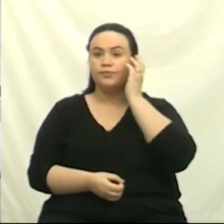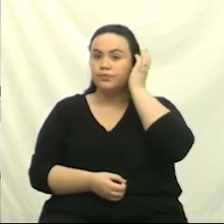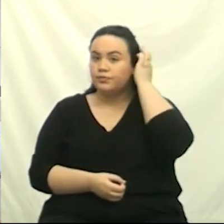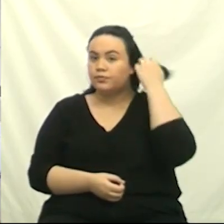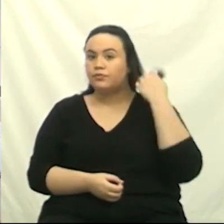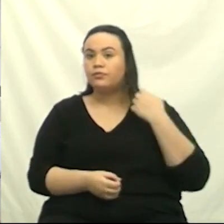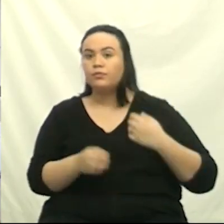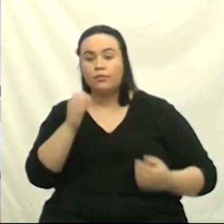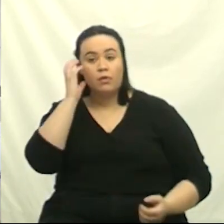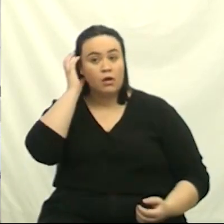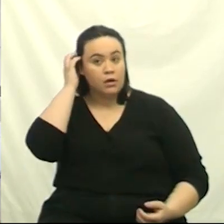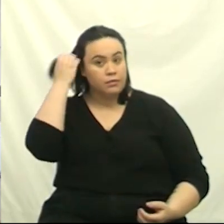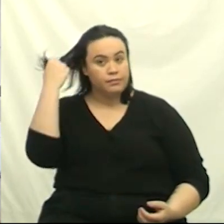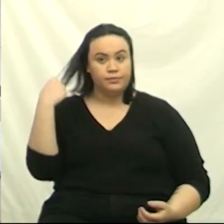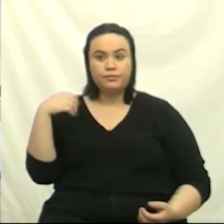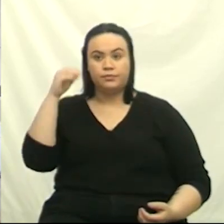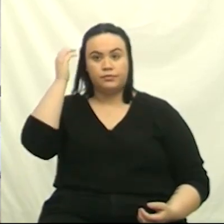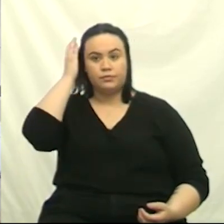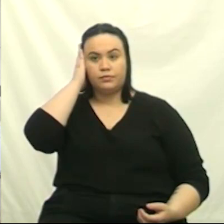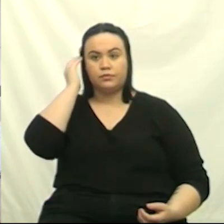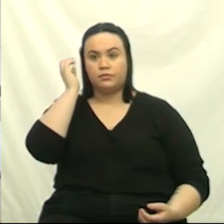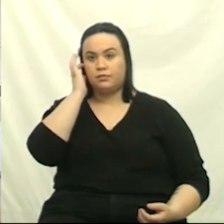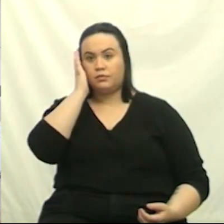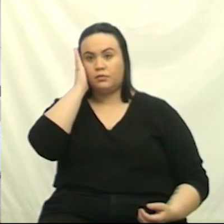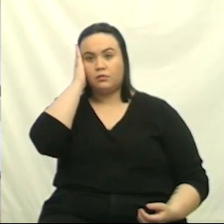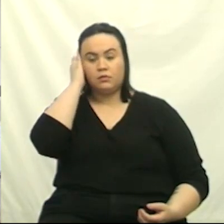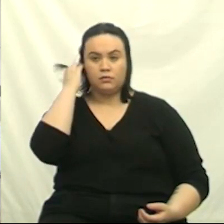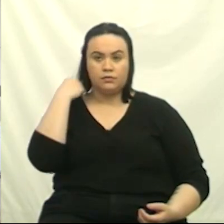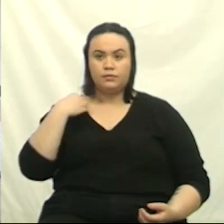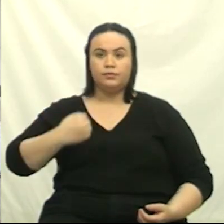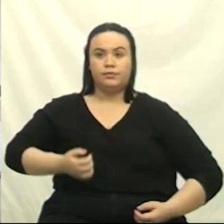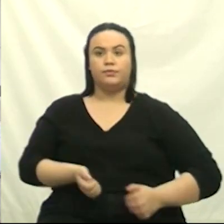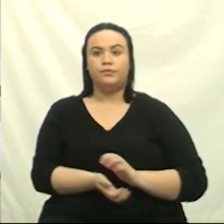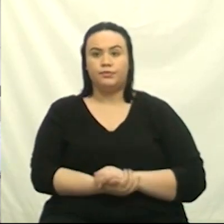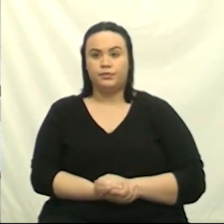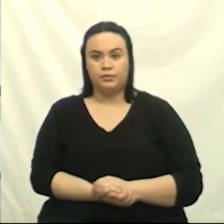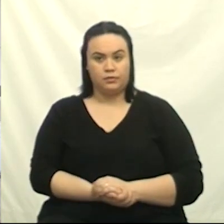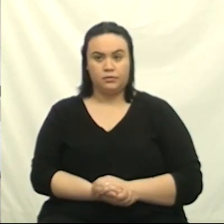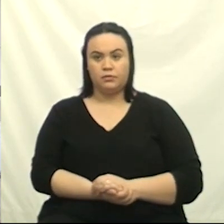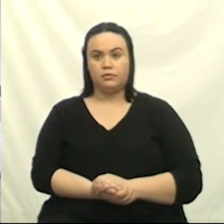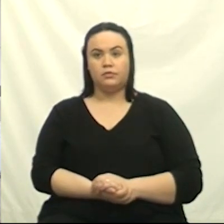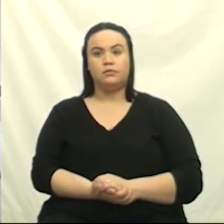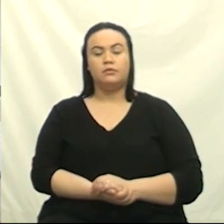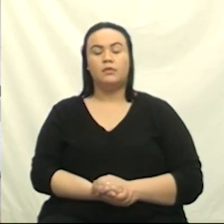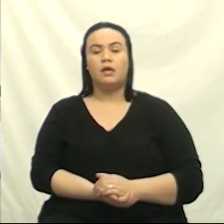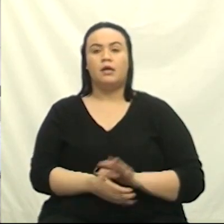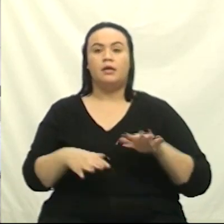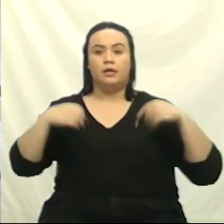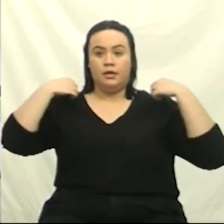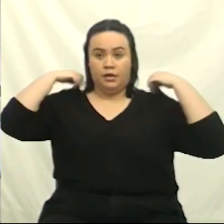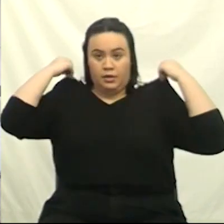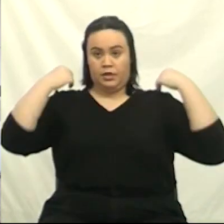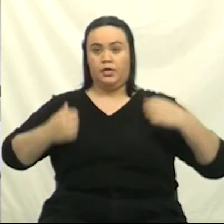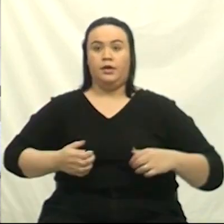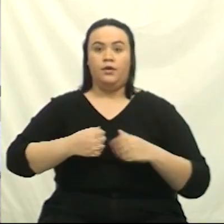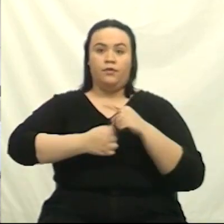com a palavra o autor do requerimento vereador Nicola Martins senhor presidente vereador Miri que falou que